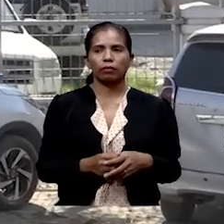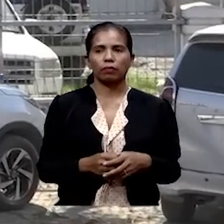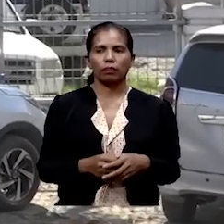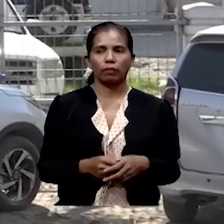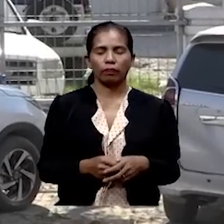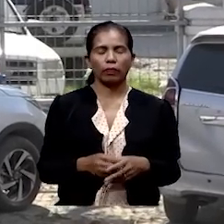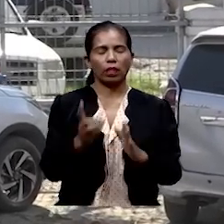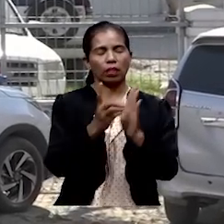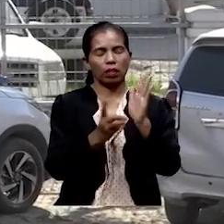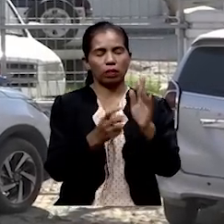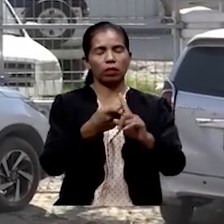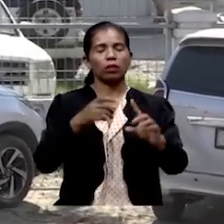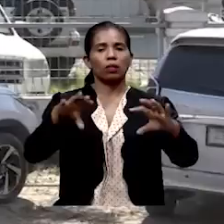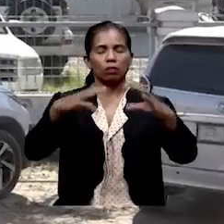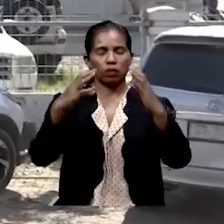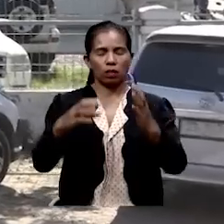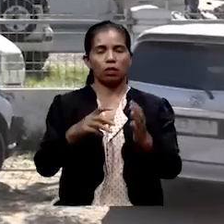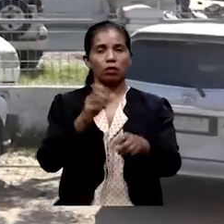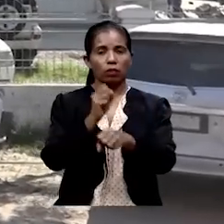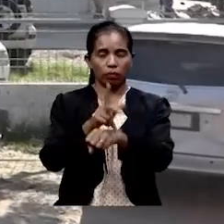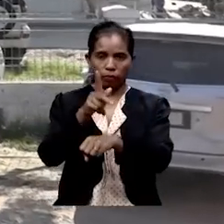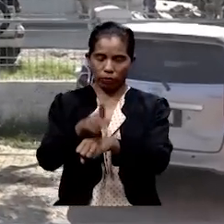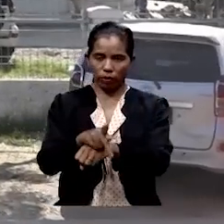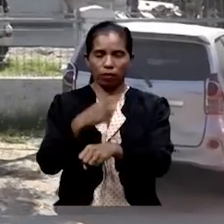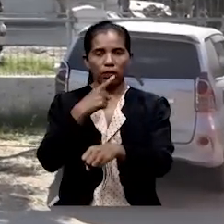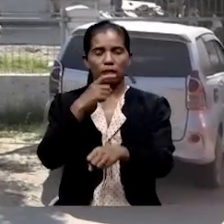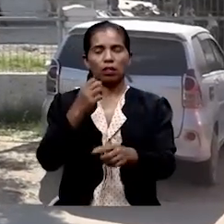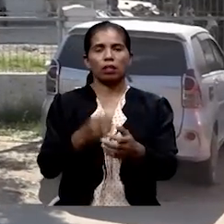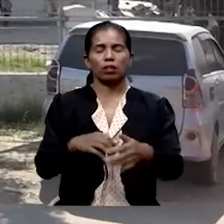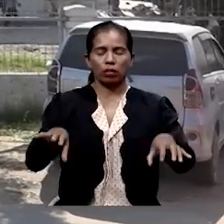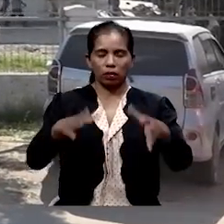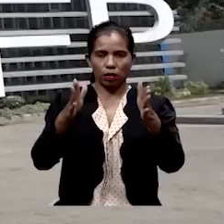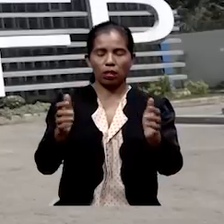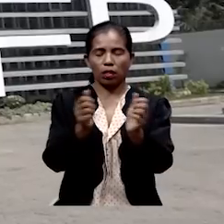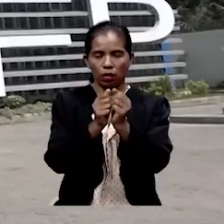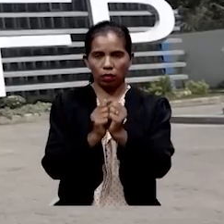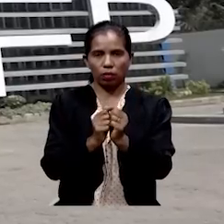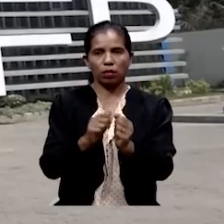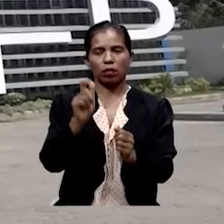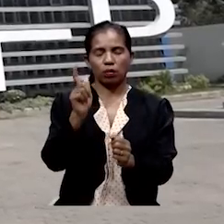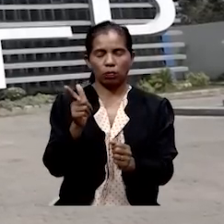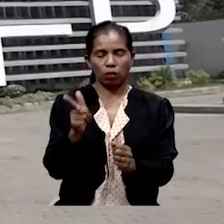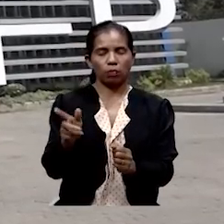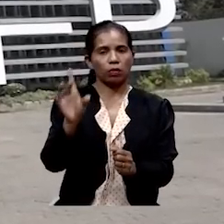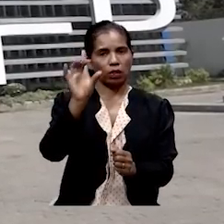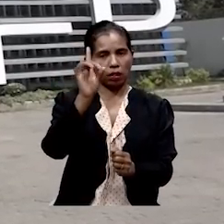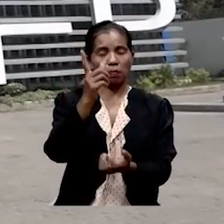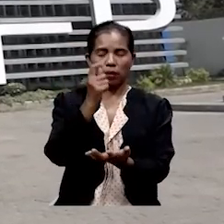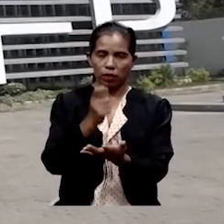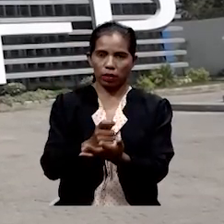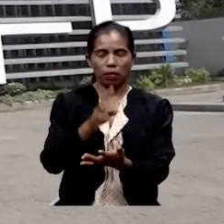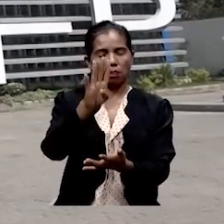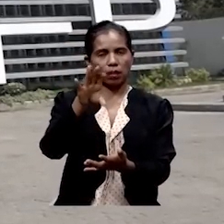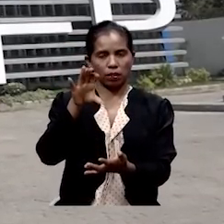Dados hosi komisão função pública hatudu total funcionário ativo hamutu rehun ruanolo rasenwalo atau satolo